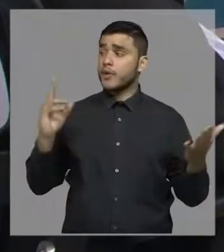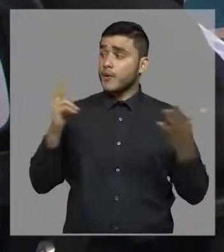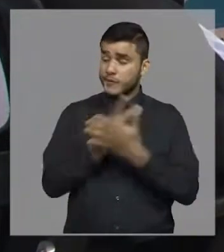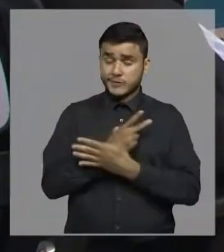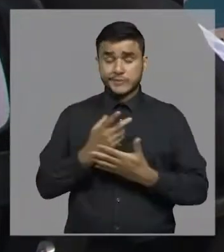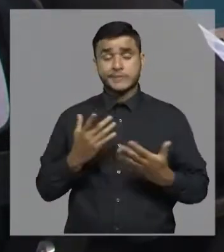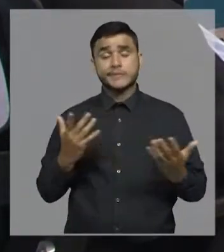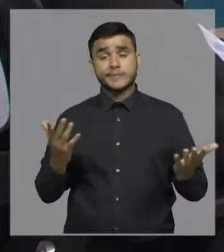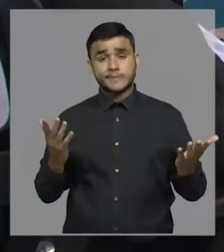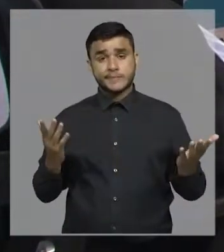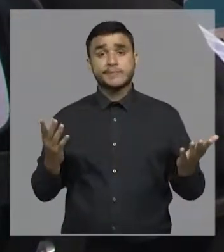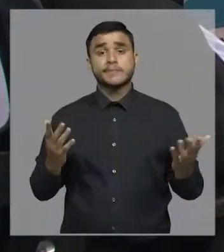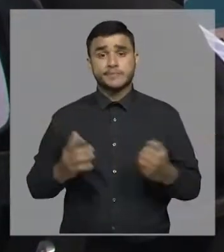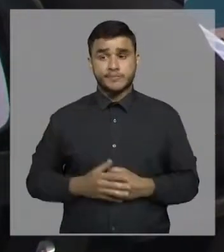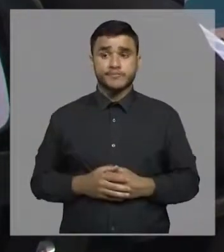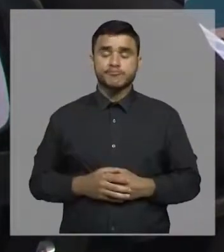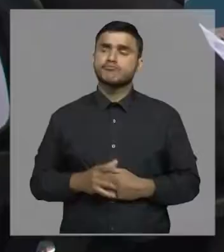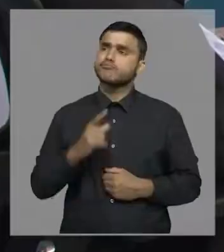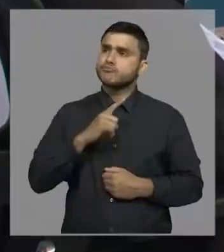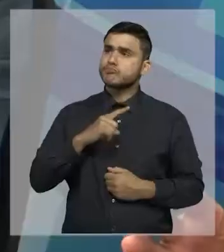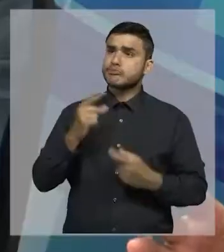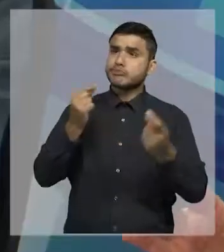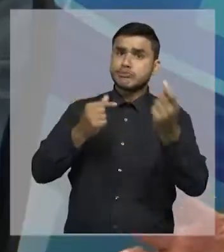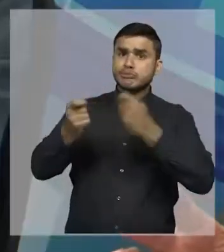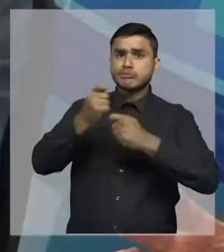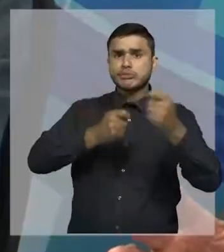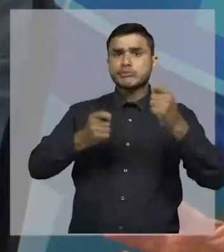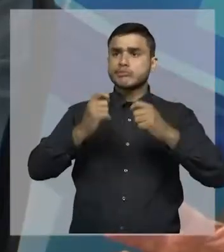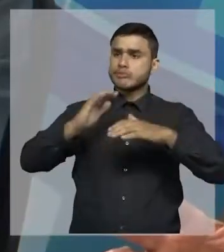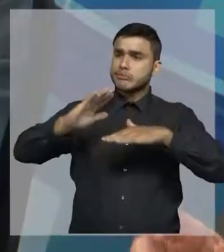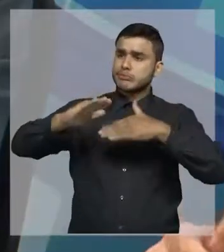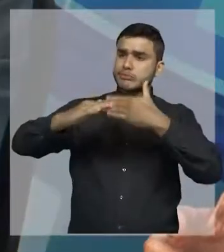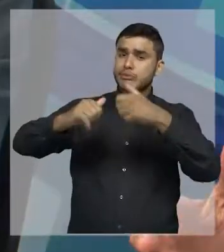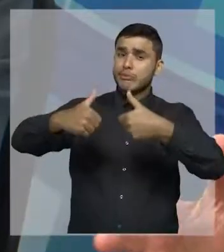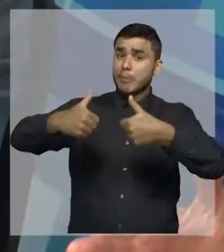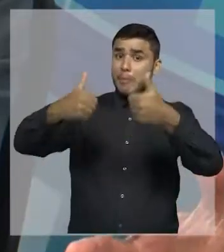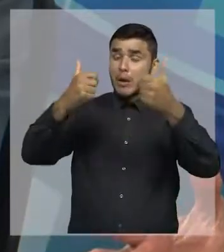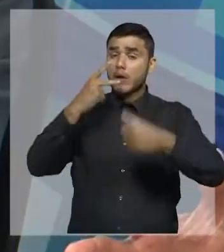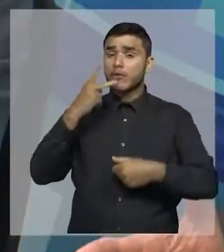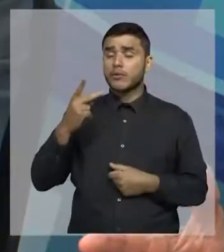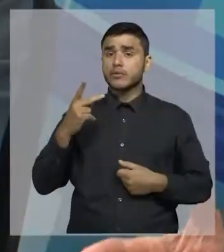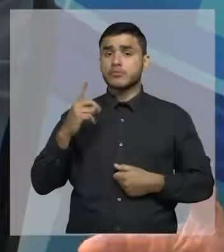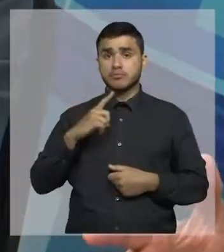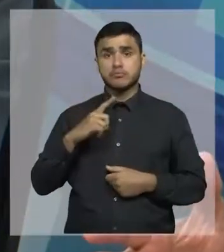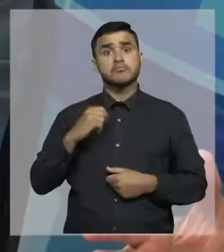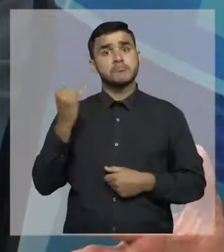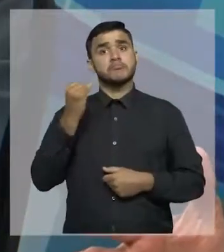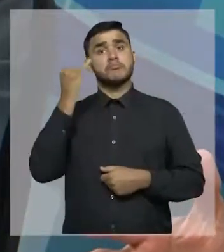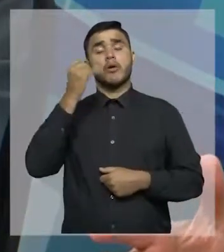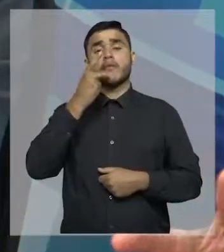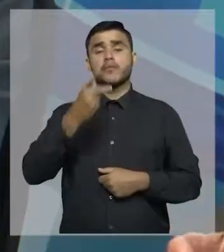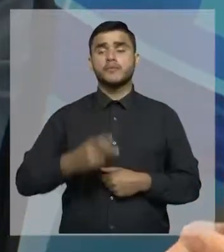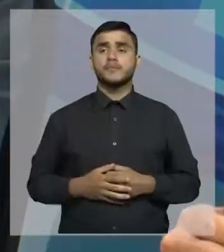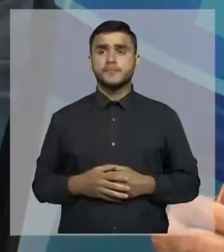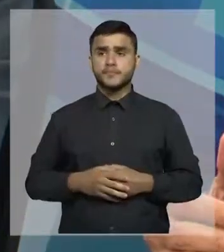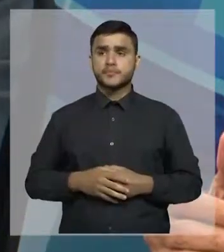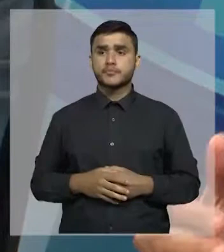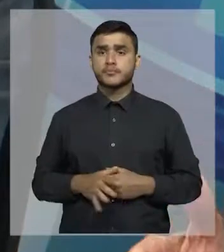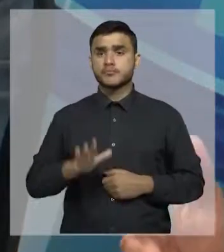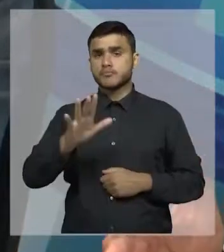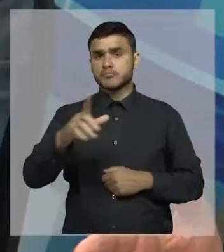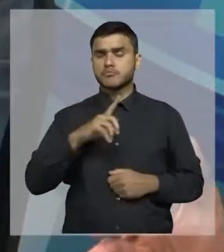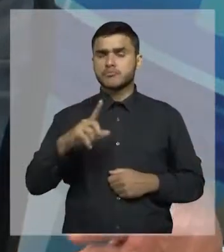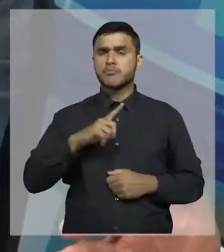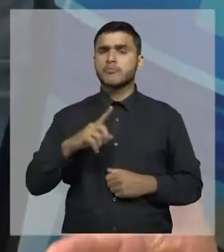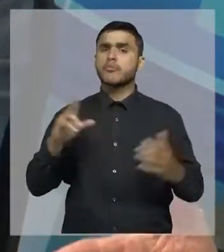momentos a economia tenha tido alguma pequena melhora ou alguma melhora importante, por exemplo, nós tivemos uma queda